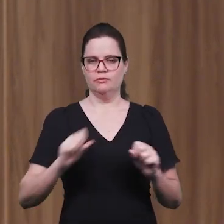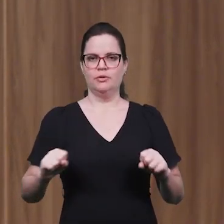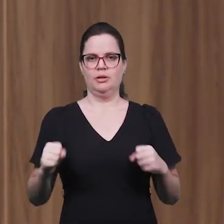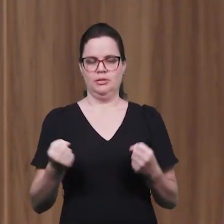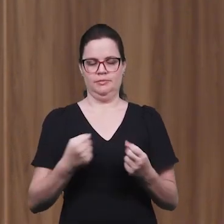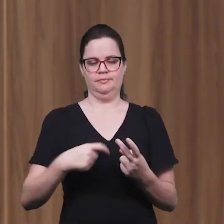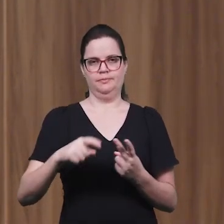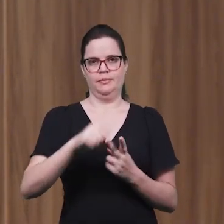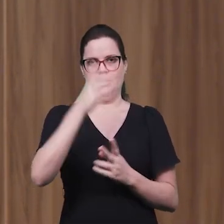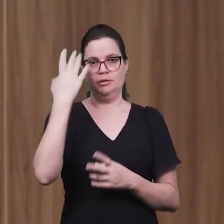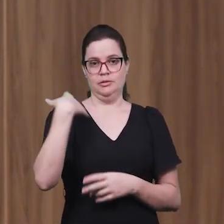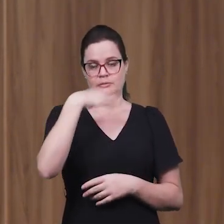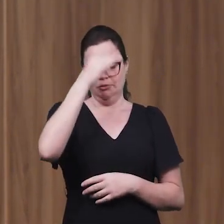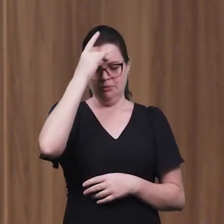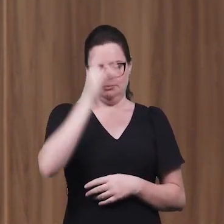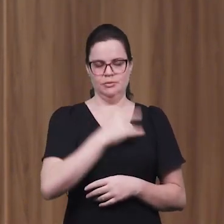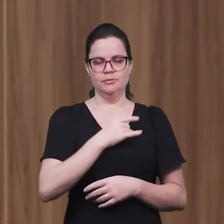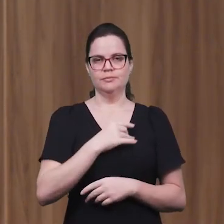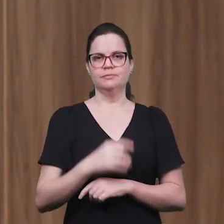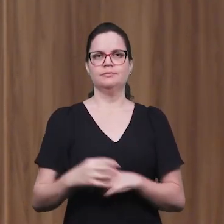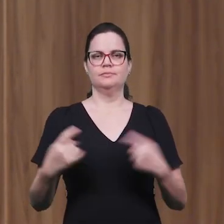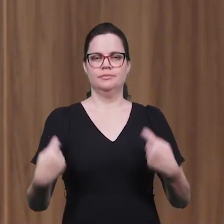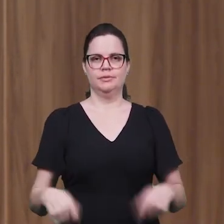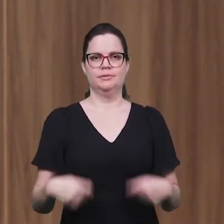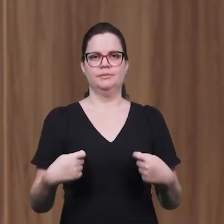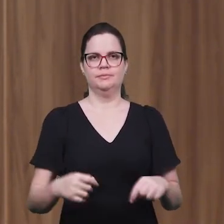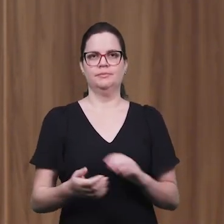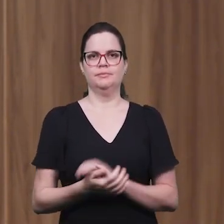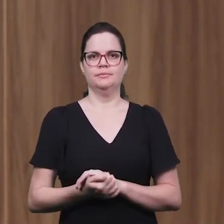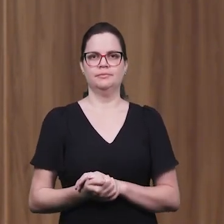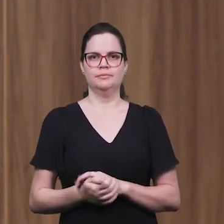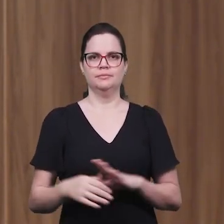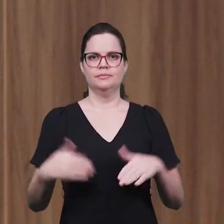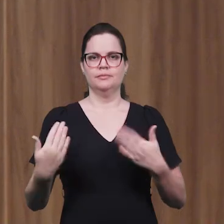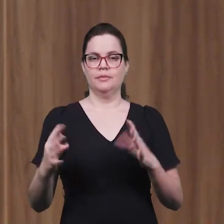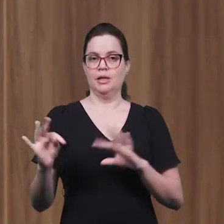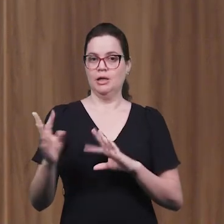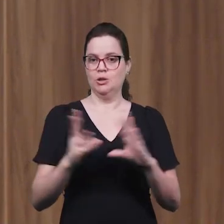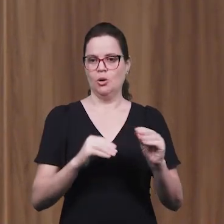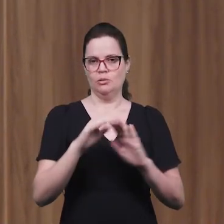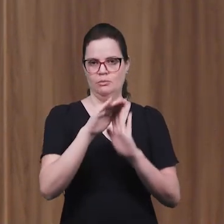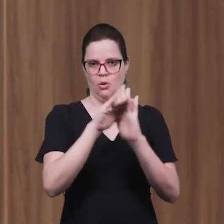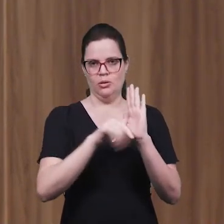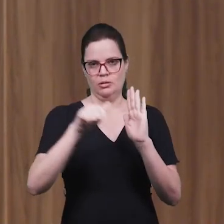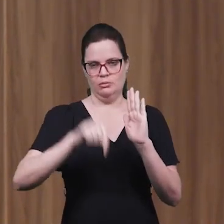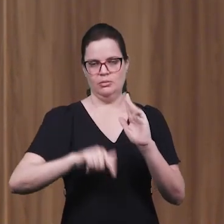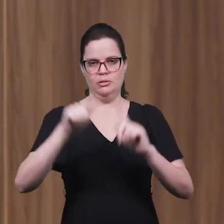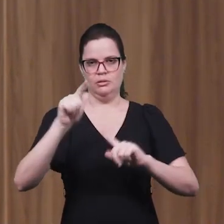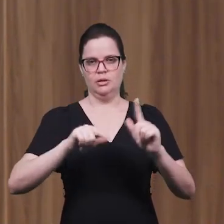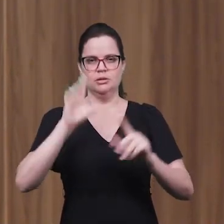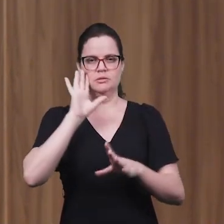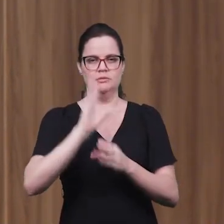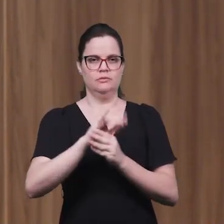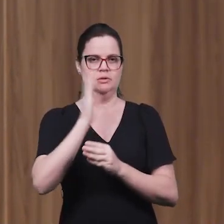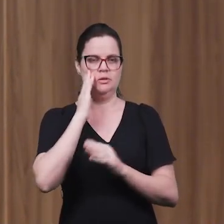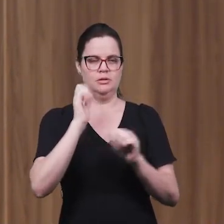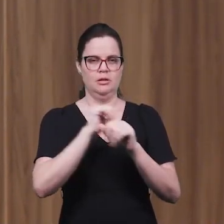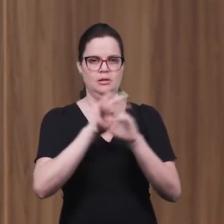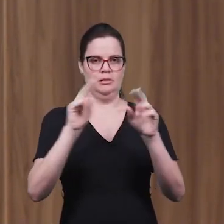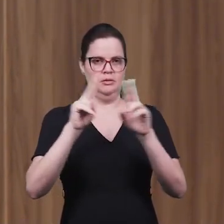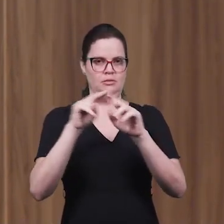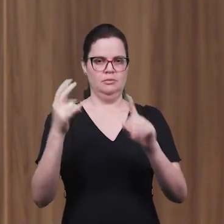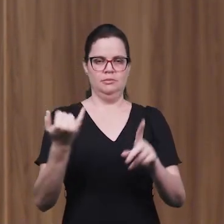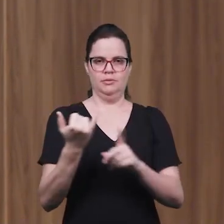Espírito Santo. E isso nós vamos, ao longo de todo o trabalho aqui, nós vamos entender essa